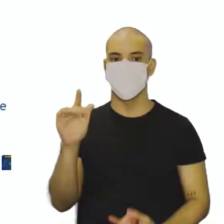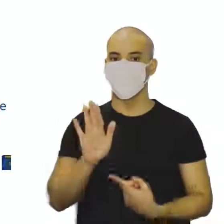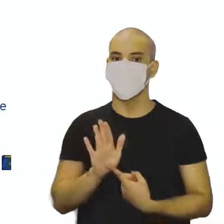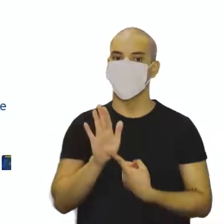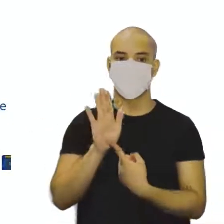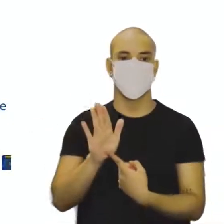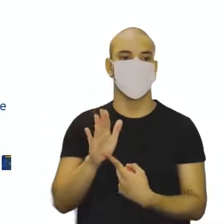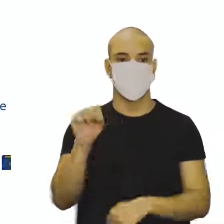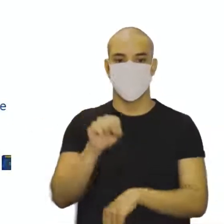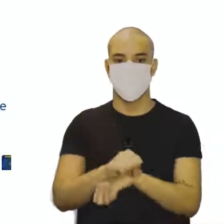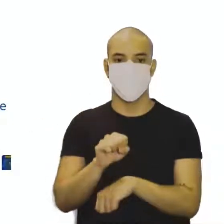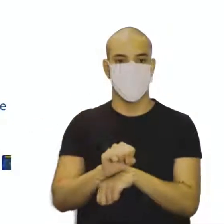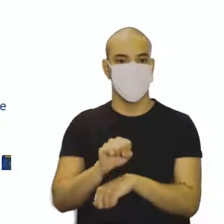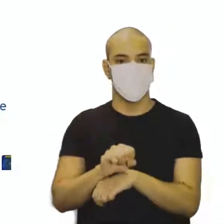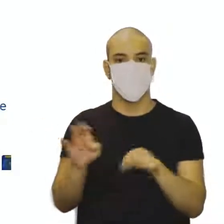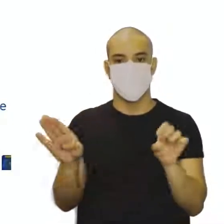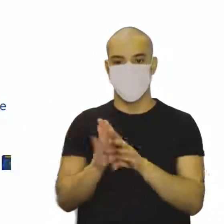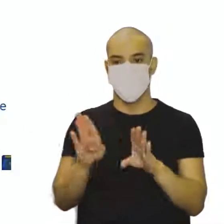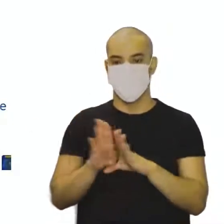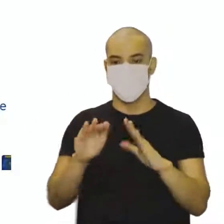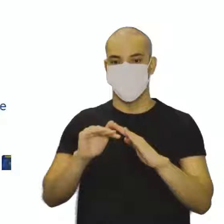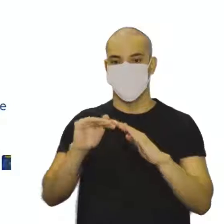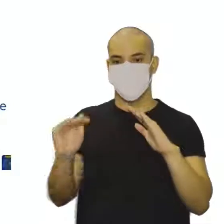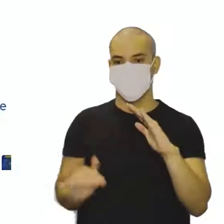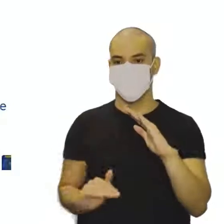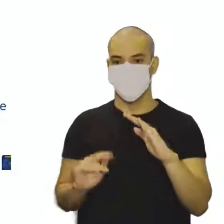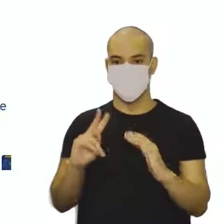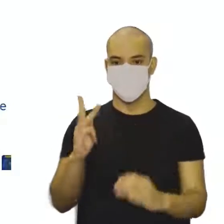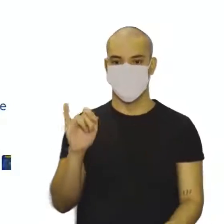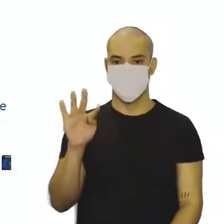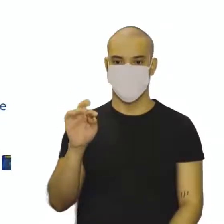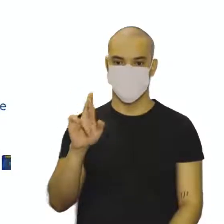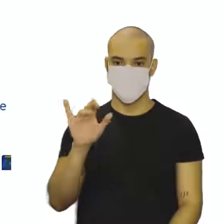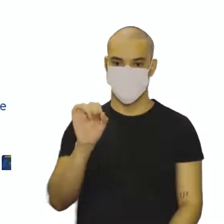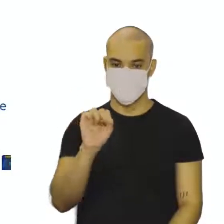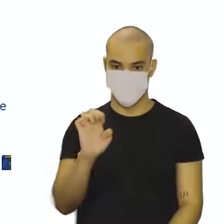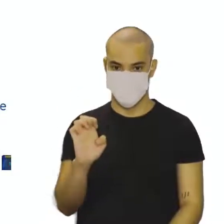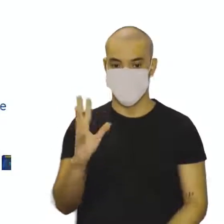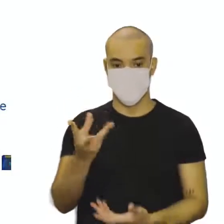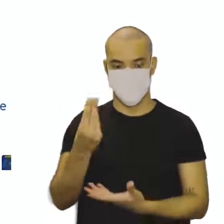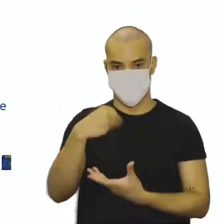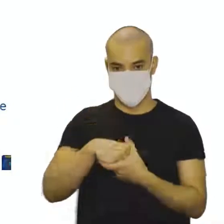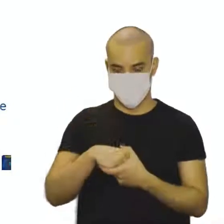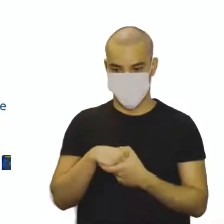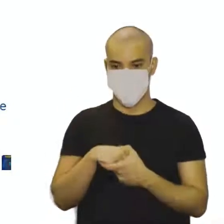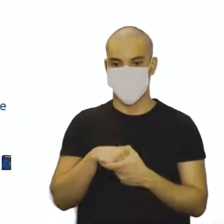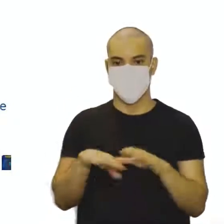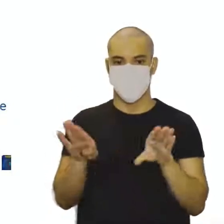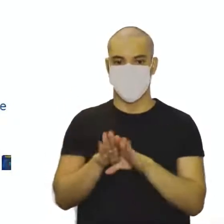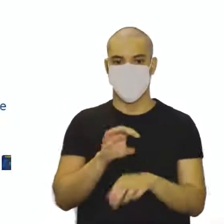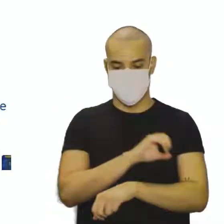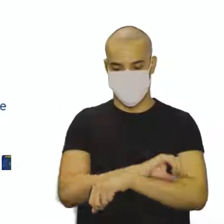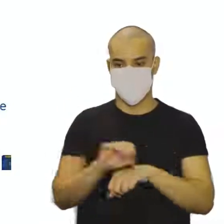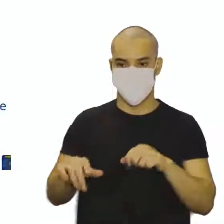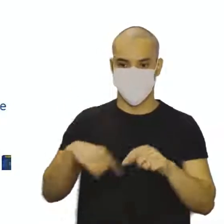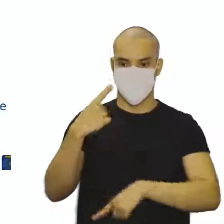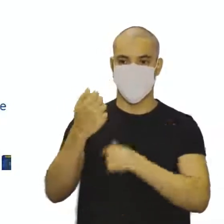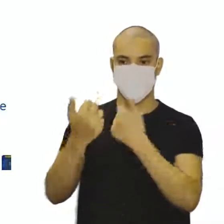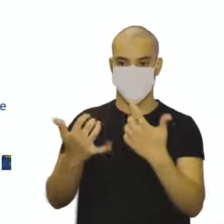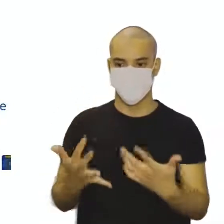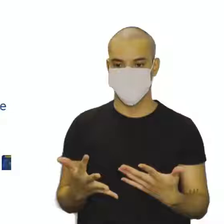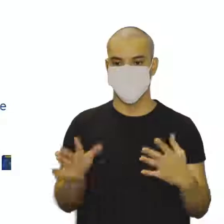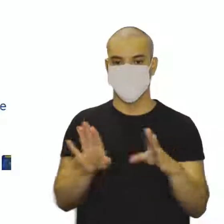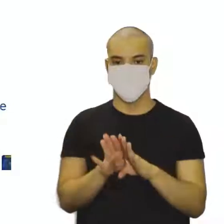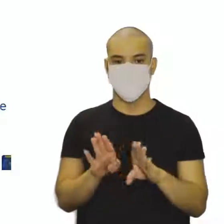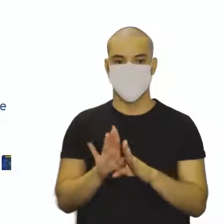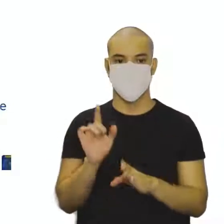correntes parasitas, além de baixa esterese, tá, pessoal? Isso aqui é um fenômeno dentro da questão dos indutores, ok? Então aqui ó, nós